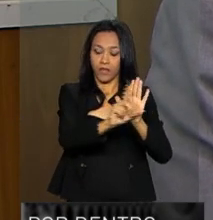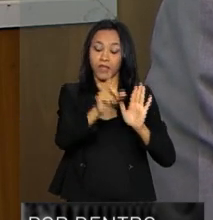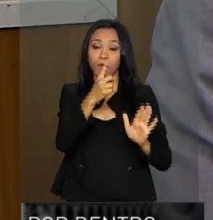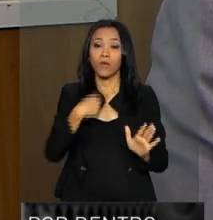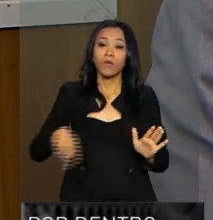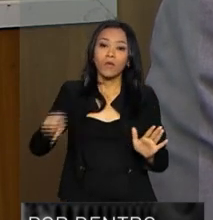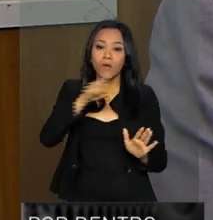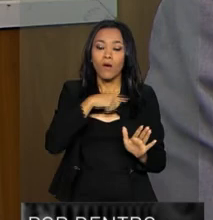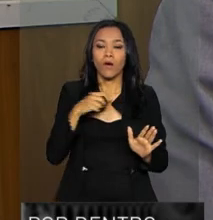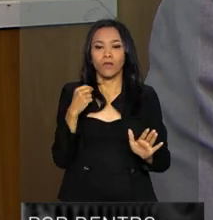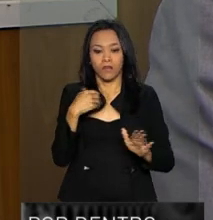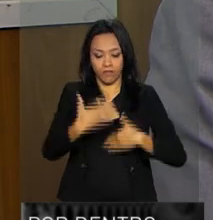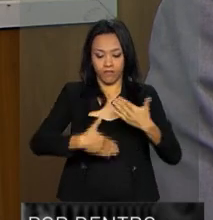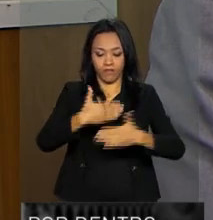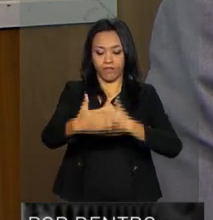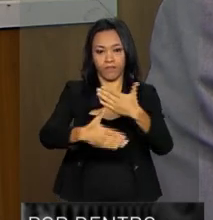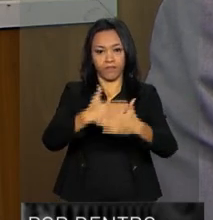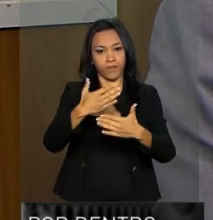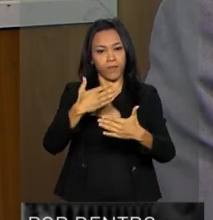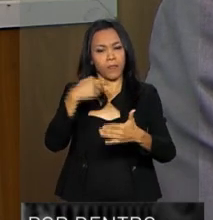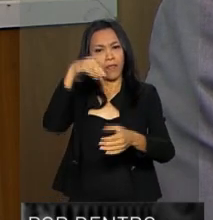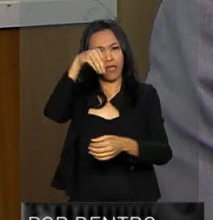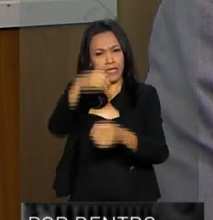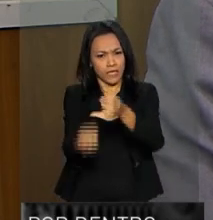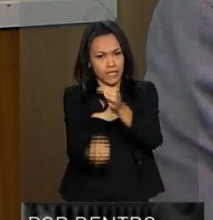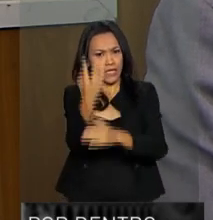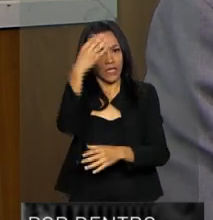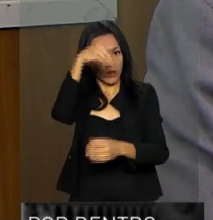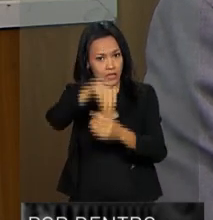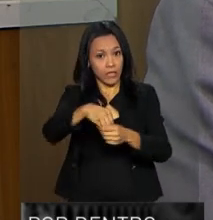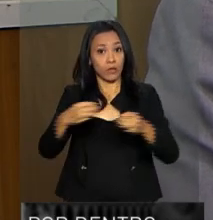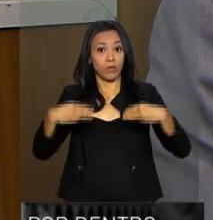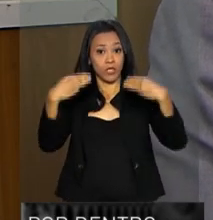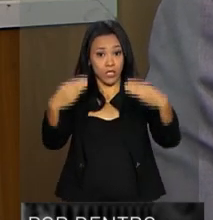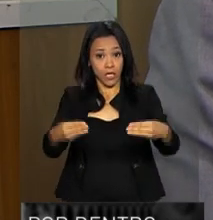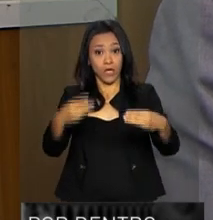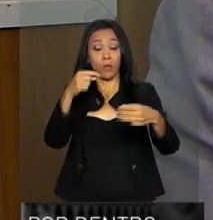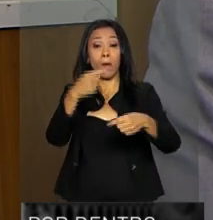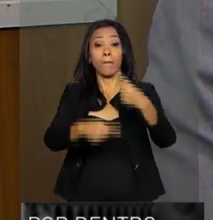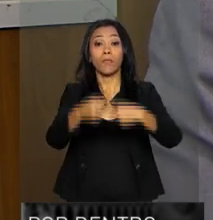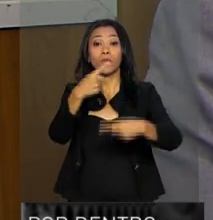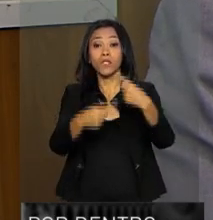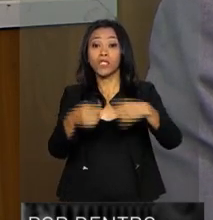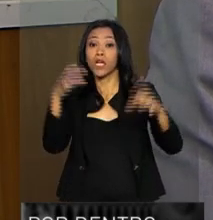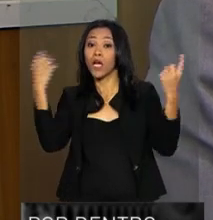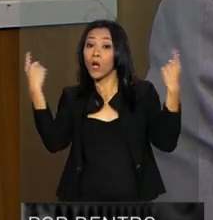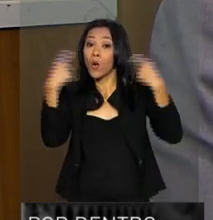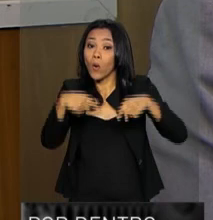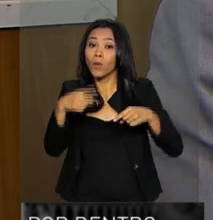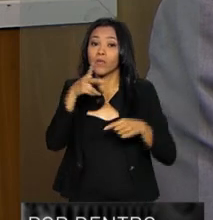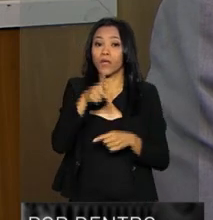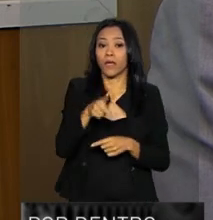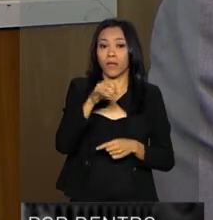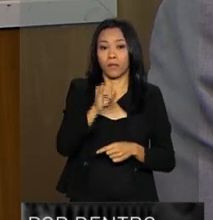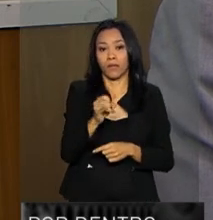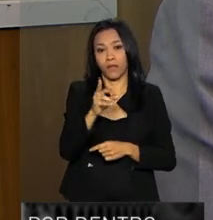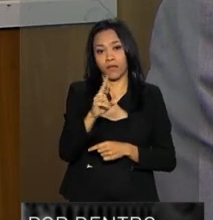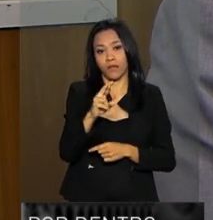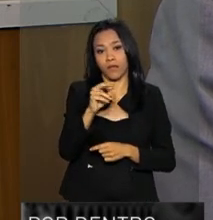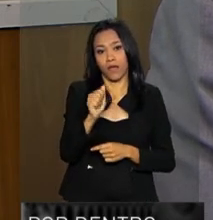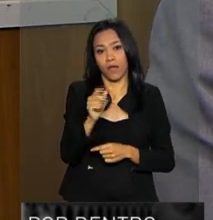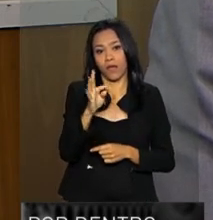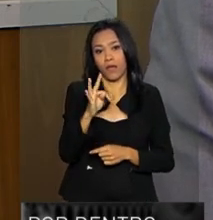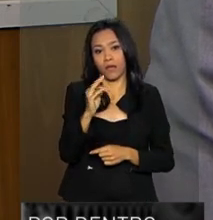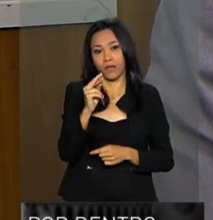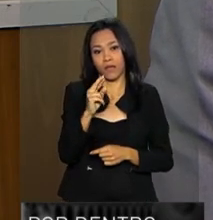desenvolvendo no ministério uma política de combate à pirataria recomendamos que a ancine crie um departamento especificamente